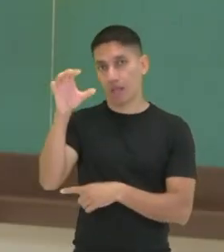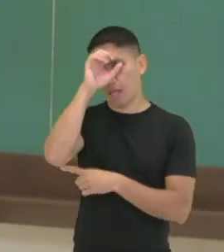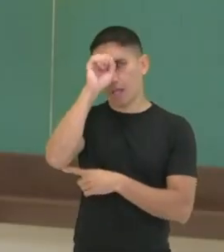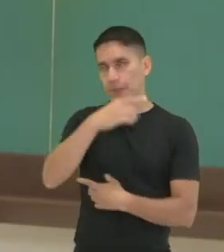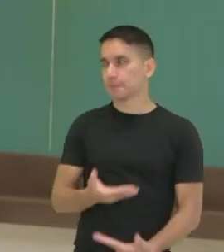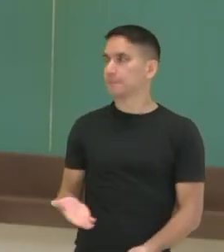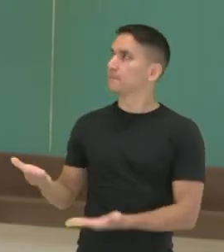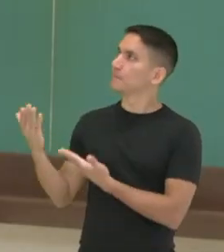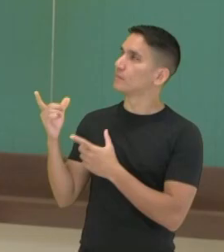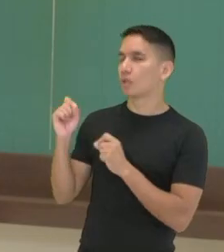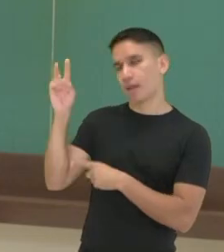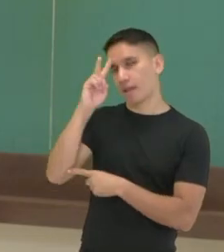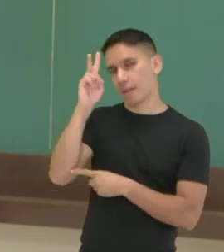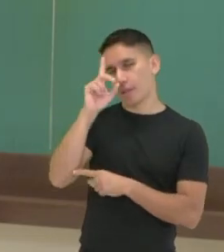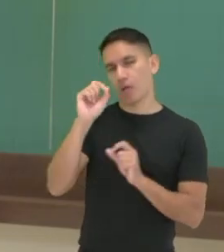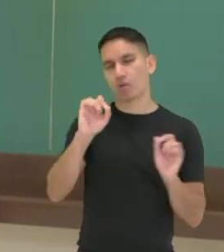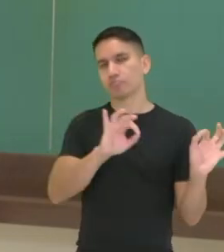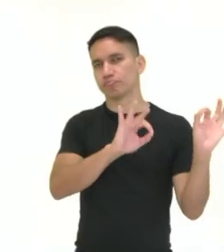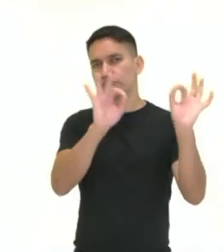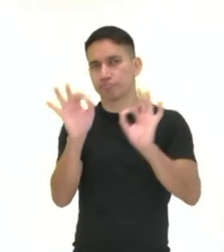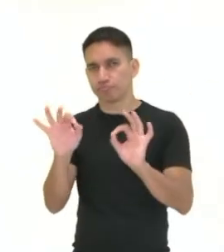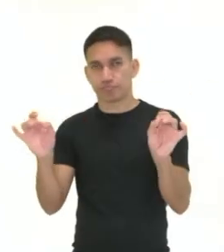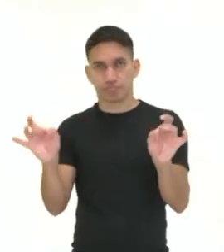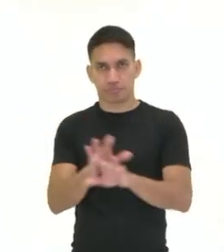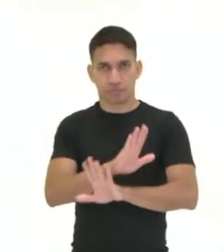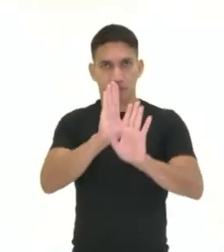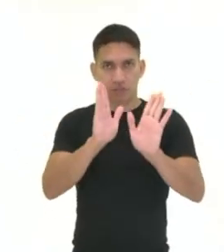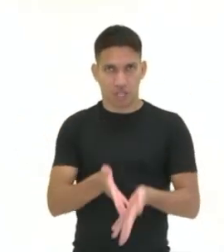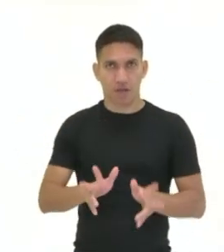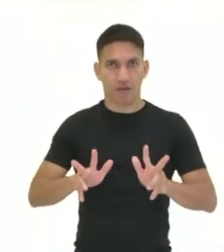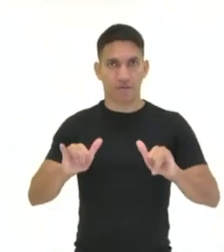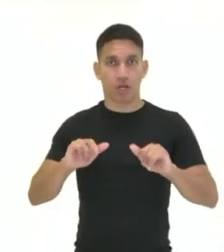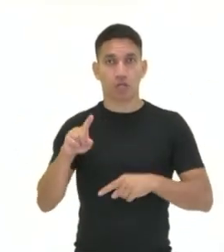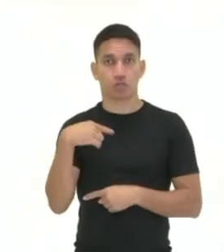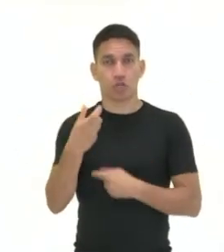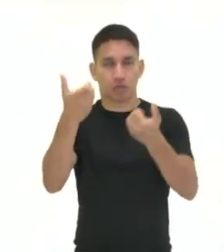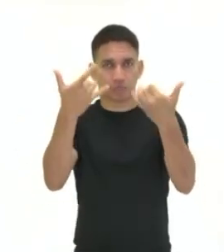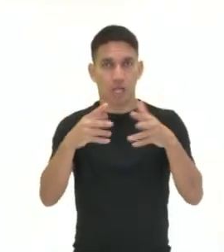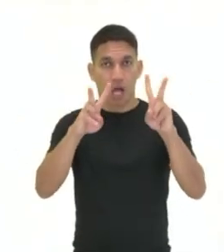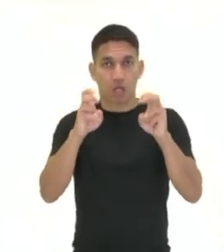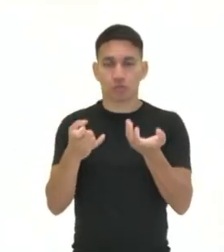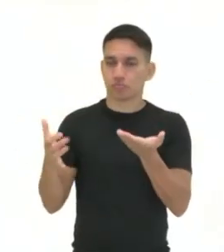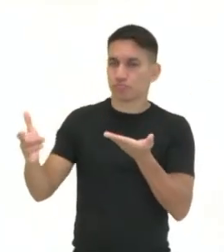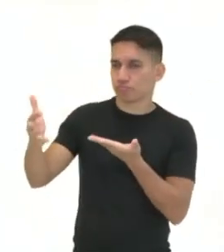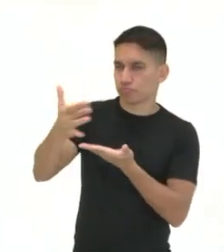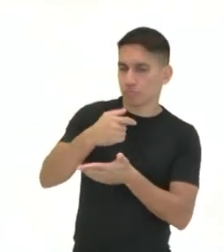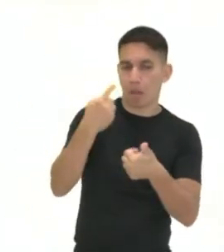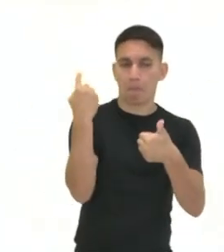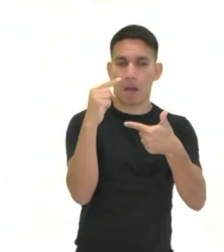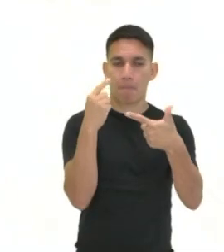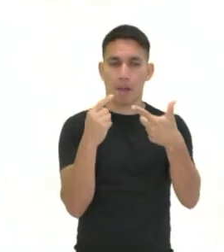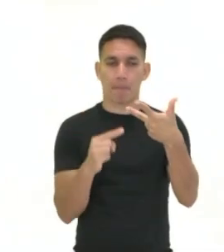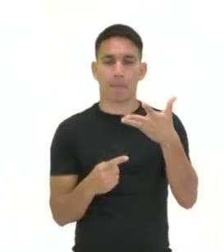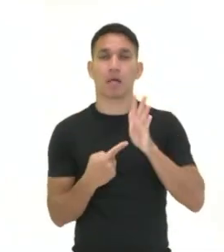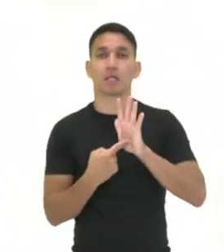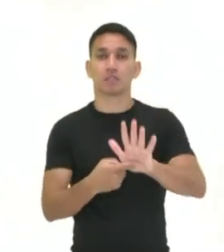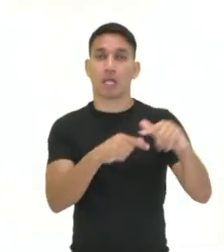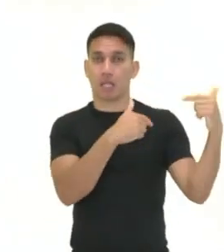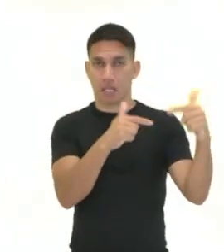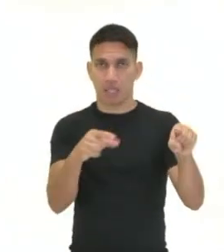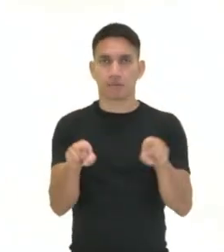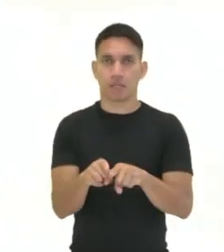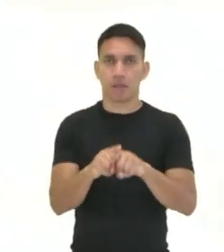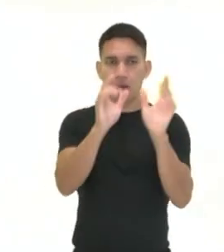Então, uma retomada aqui para encerrarmos. Nós discutimos os indicadores de trabalho, vimos categorias